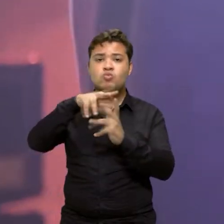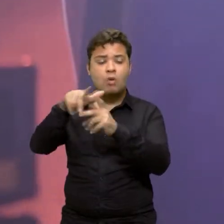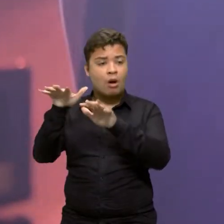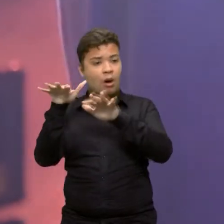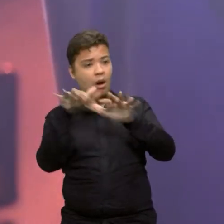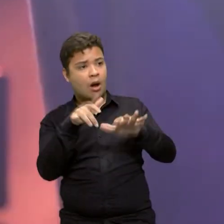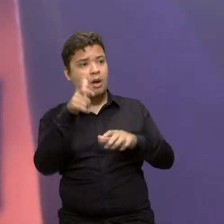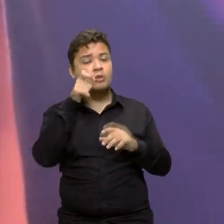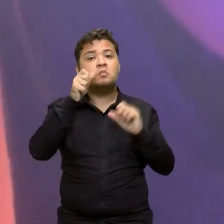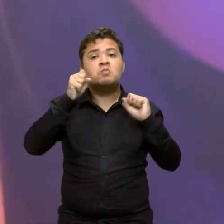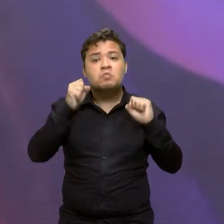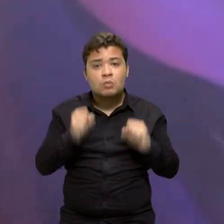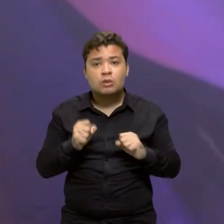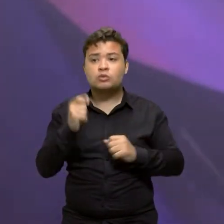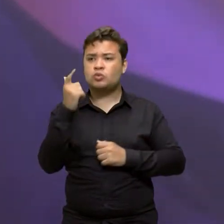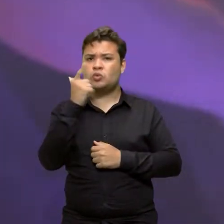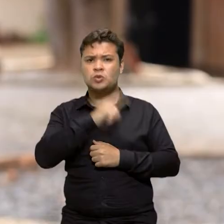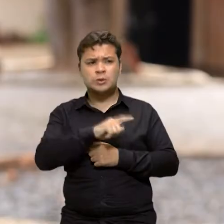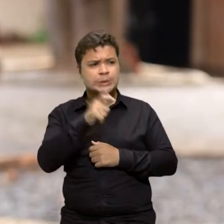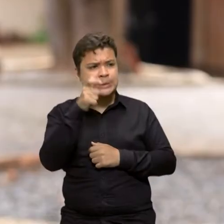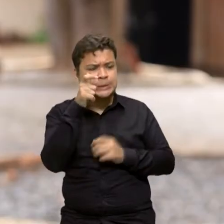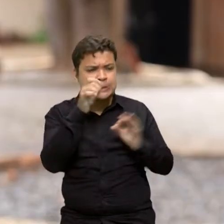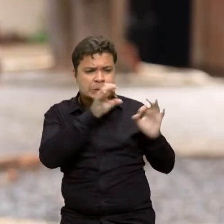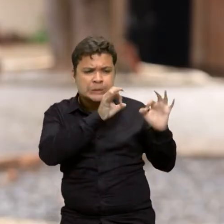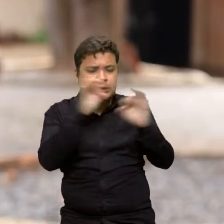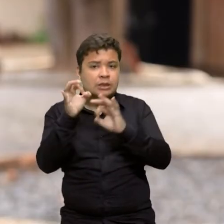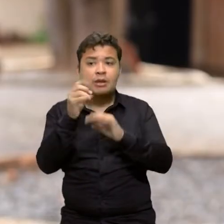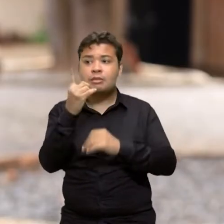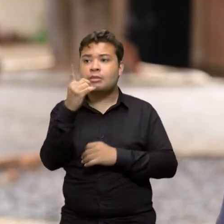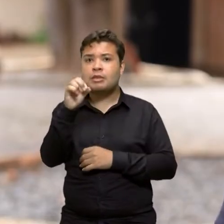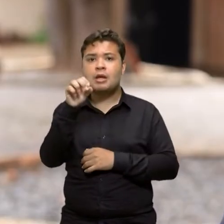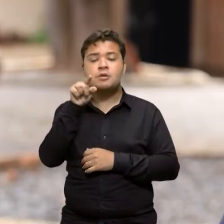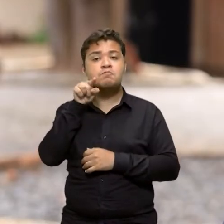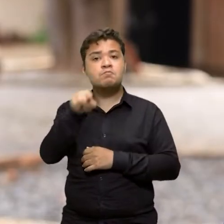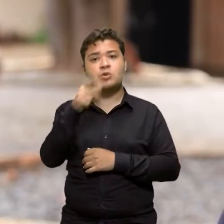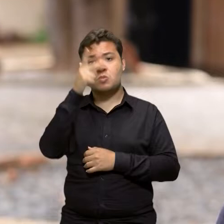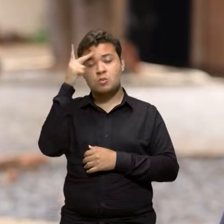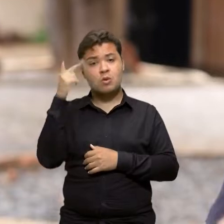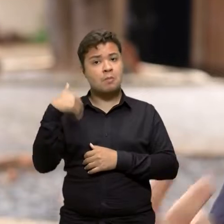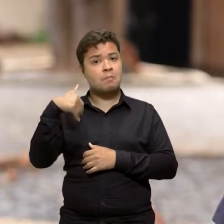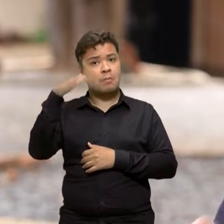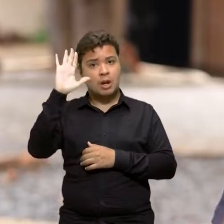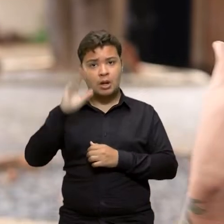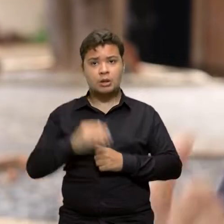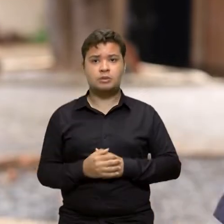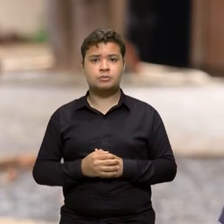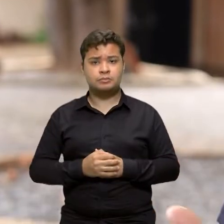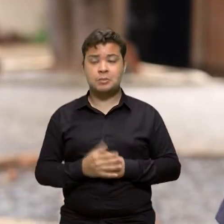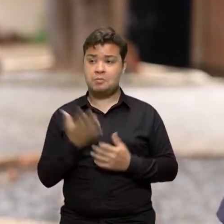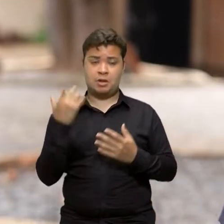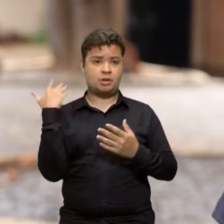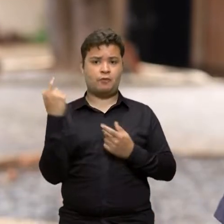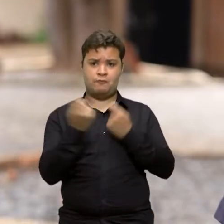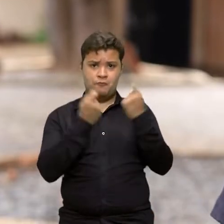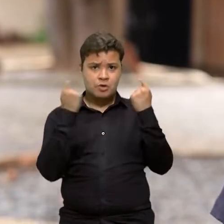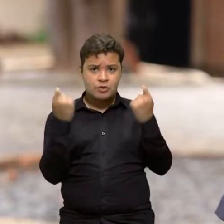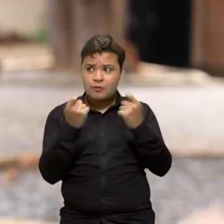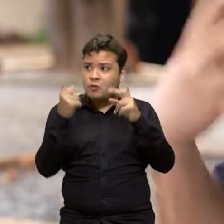inteiro. A gente acabou tendo um pico de audiência de mais de 10 mil pessoas em um dia, que a gente nunca teve em nenhum dia do